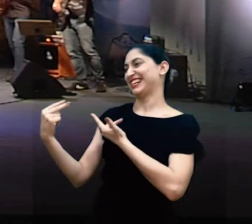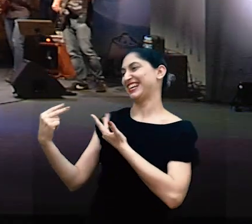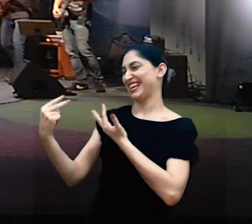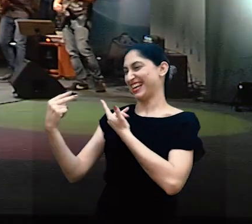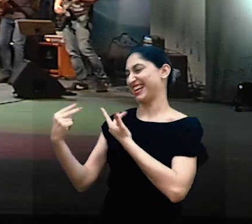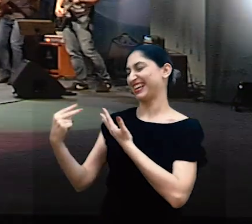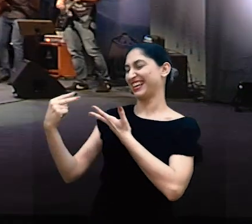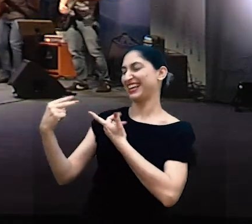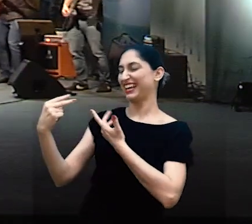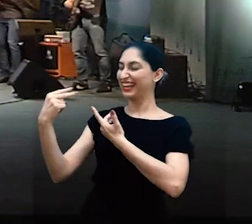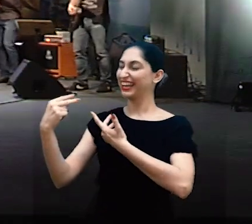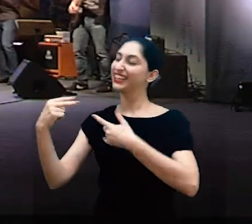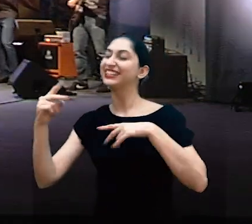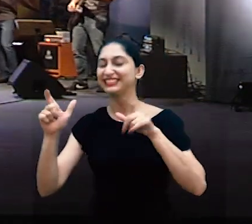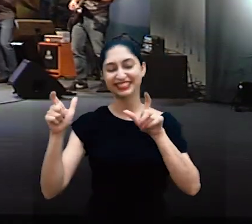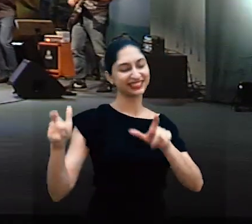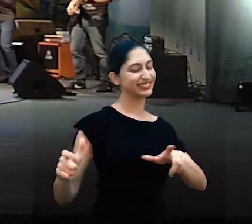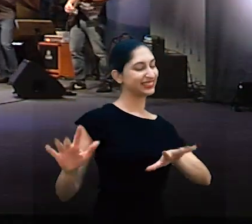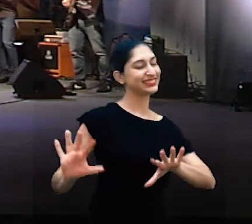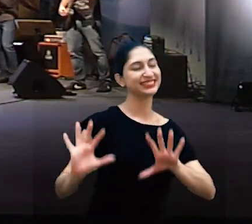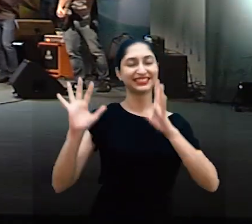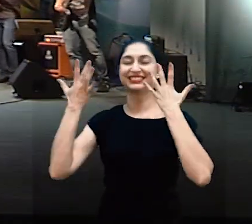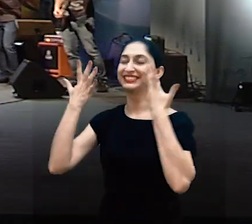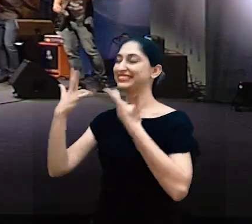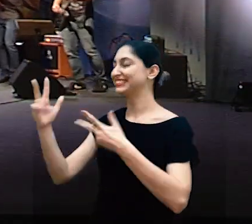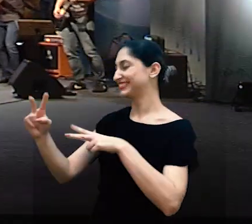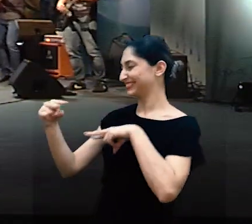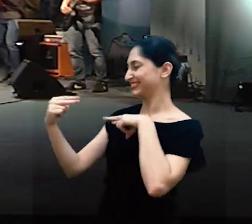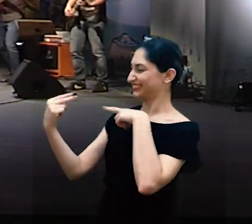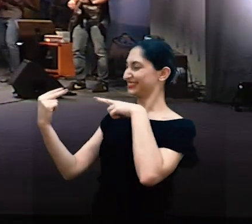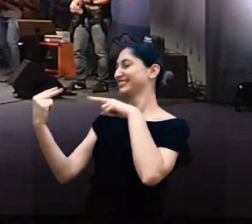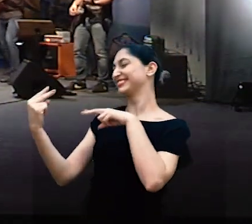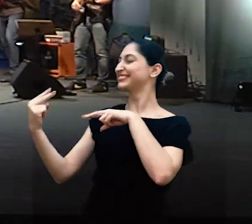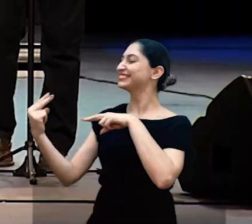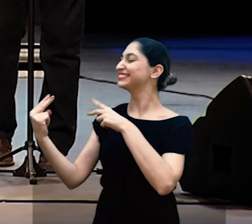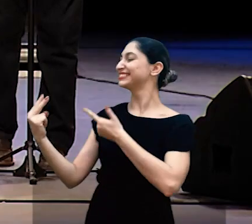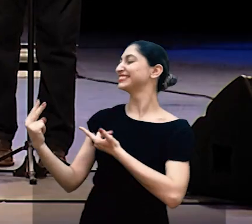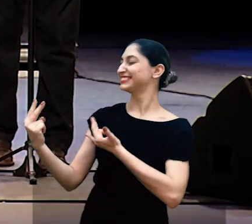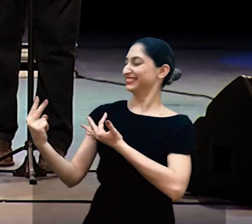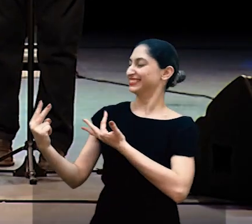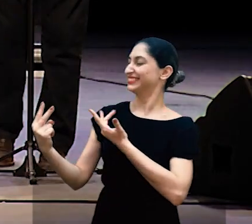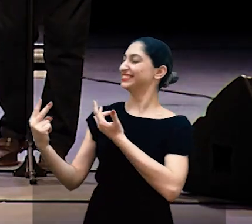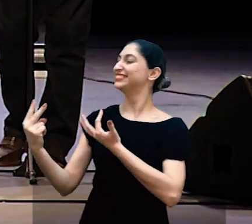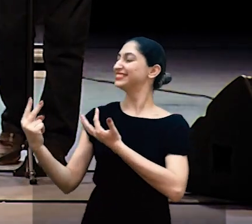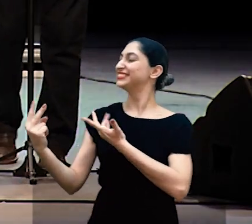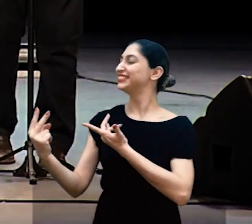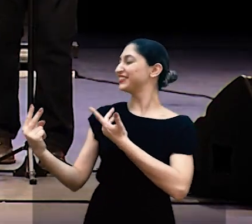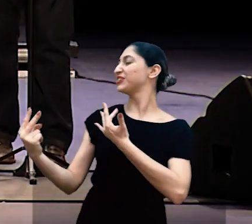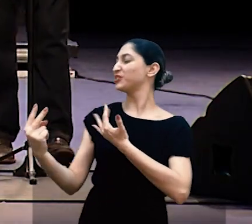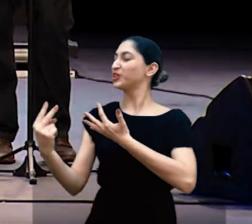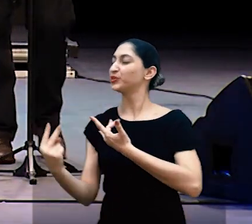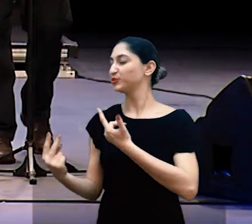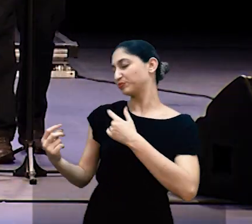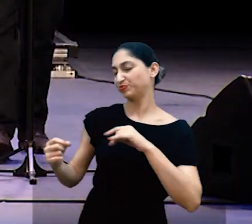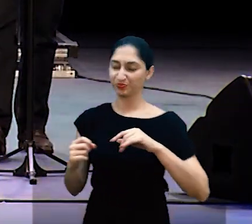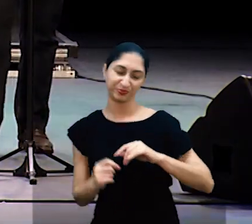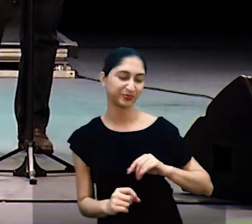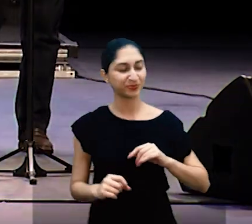coração. E no terreiro o teu olhar incendiou meu coração.